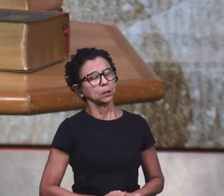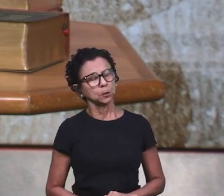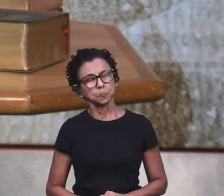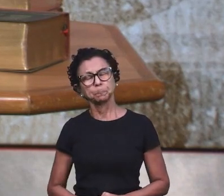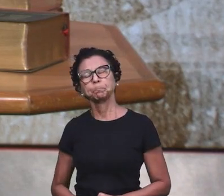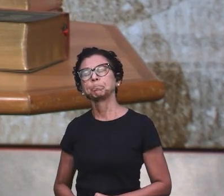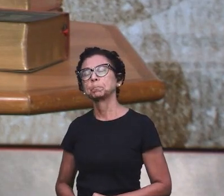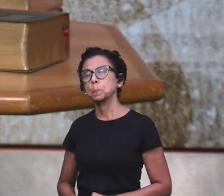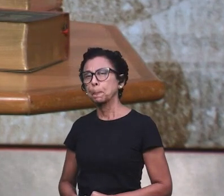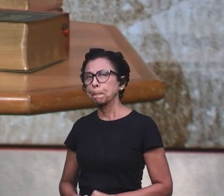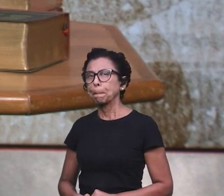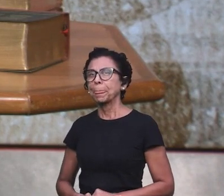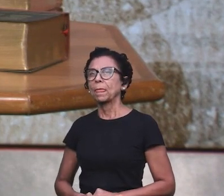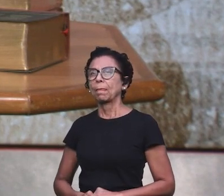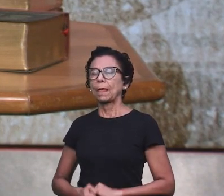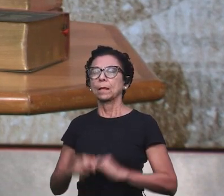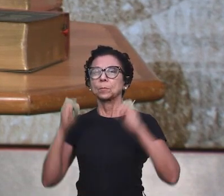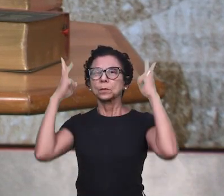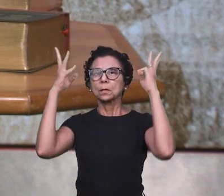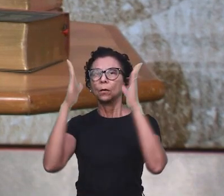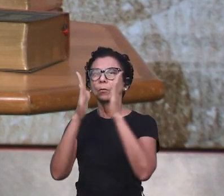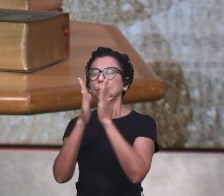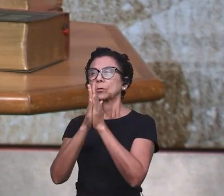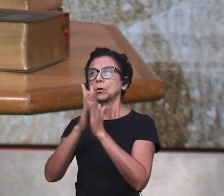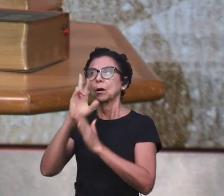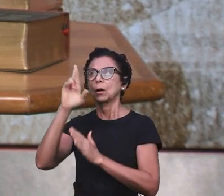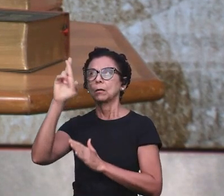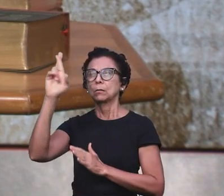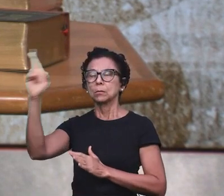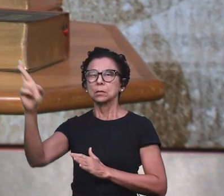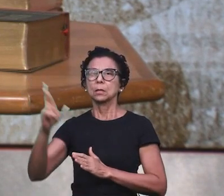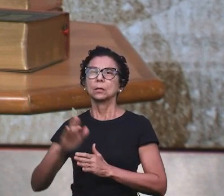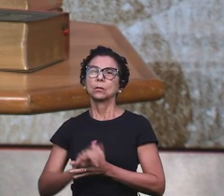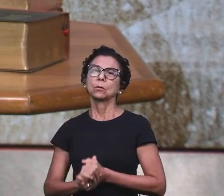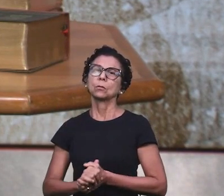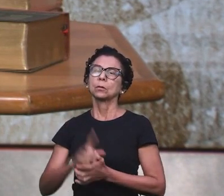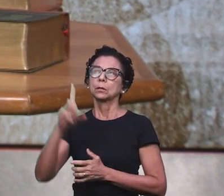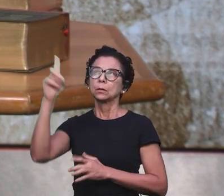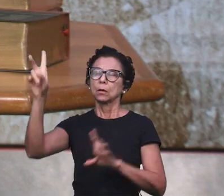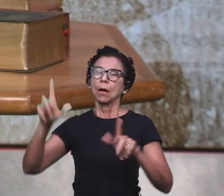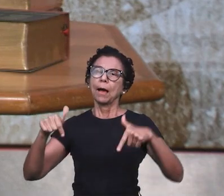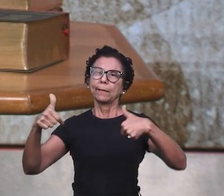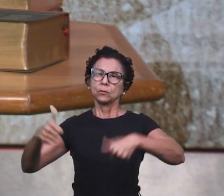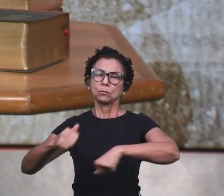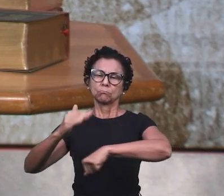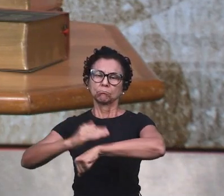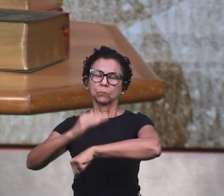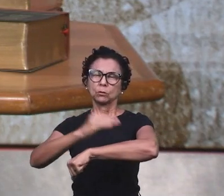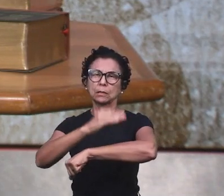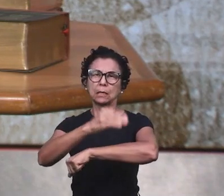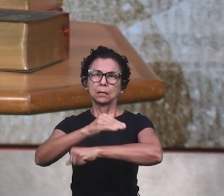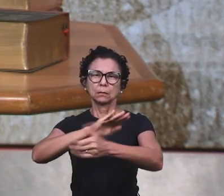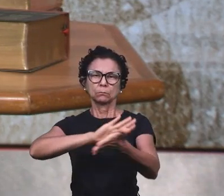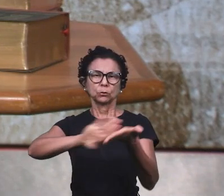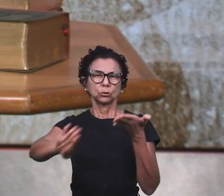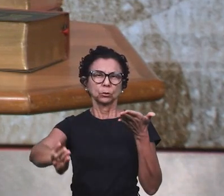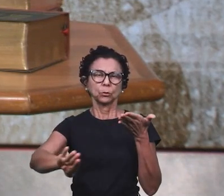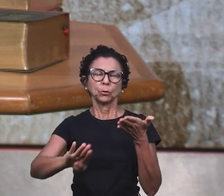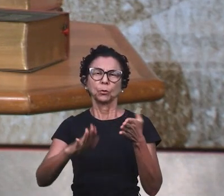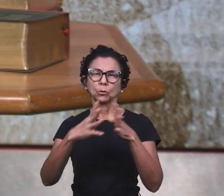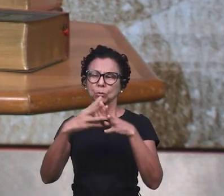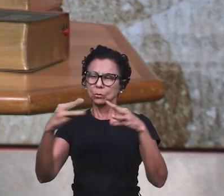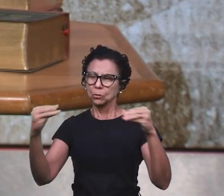cessaram, morreram as rãs, só ficaram as que estavam nas águas, mas o coração de Faraó, depois que tudo